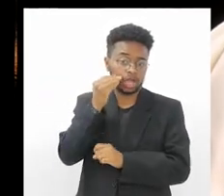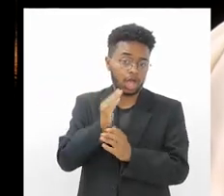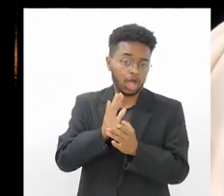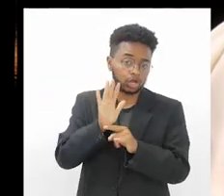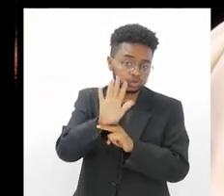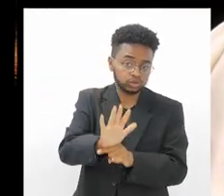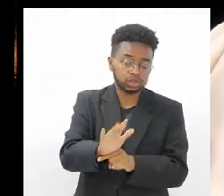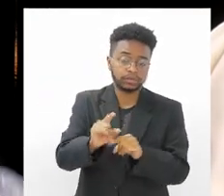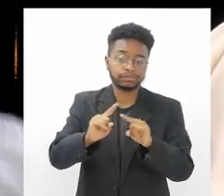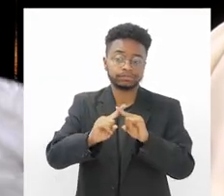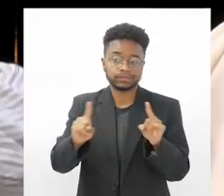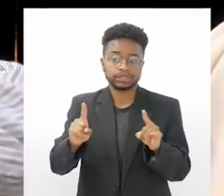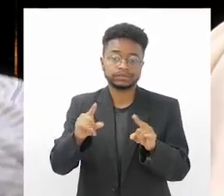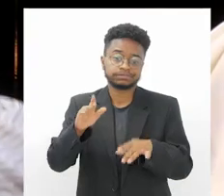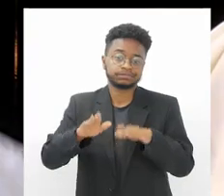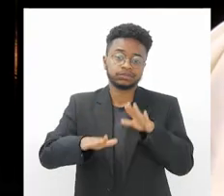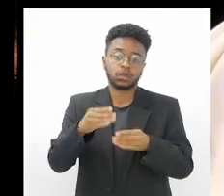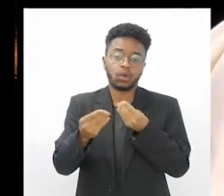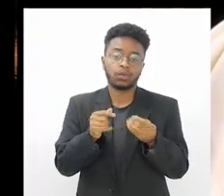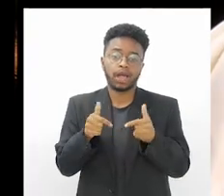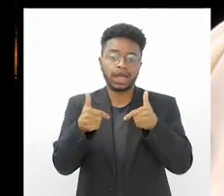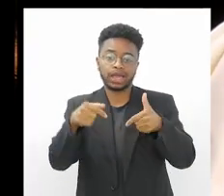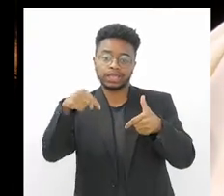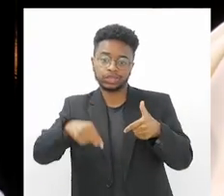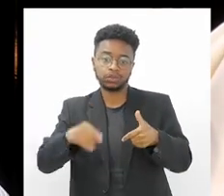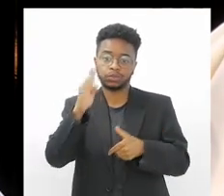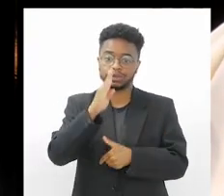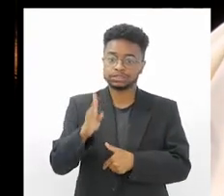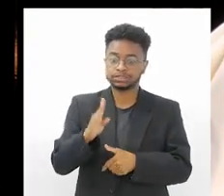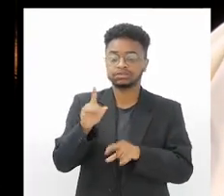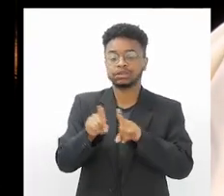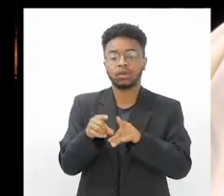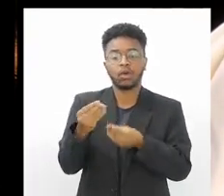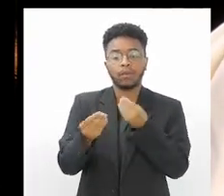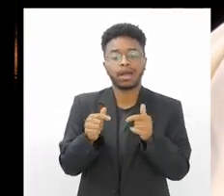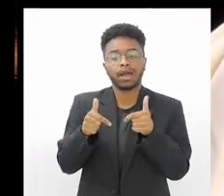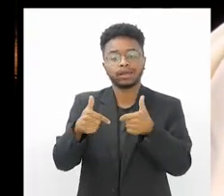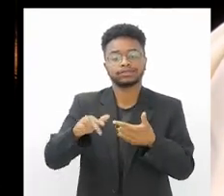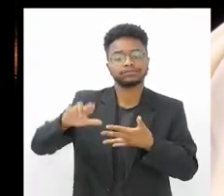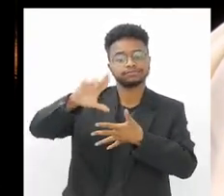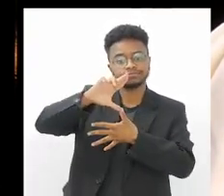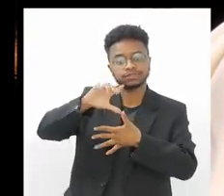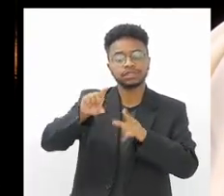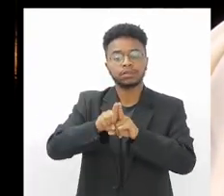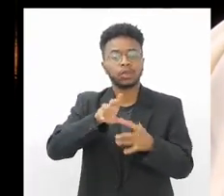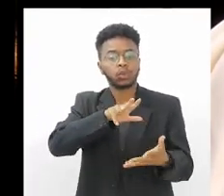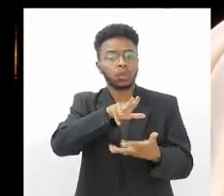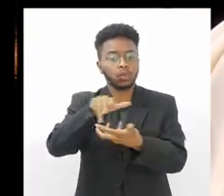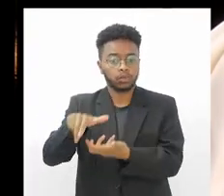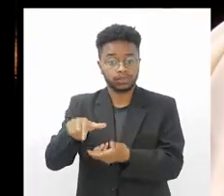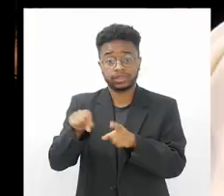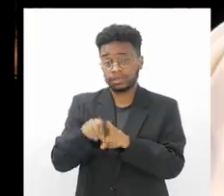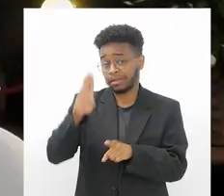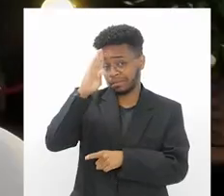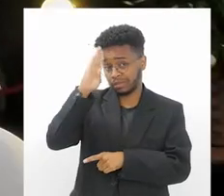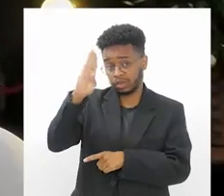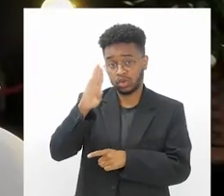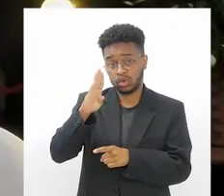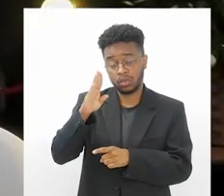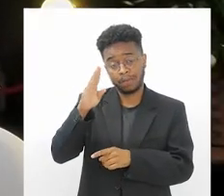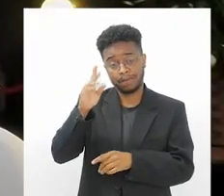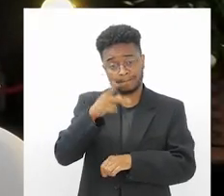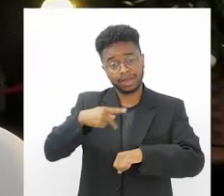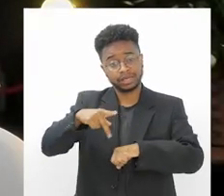né? Mas, assim, depende do que a gente faz aqui no Brasil, o que a gente faz na América Latina, o que a gente faz no mundo, né? E principalmente nos países que são